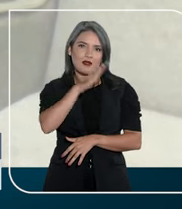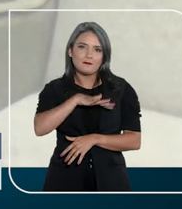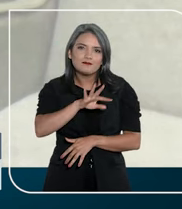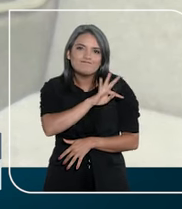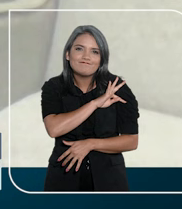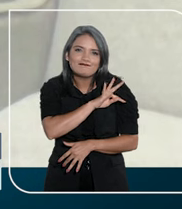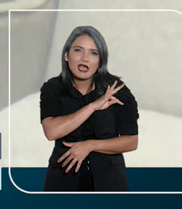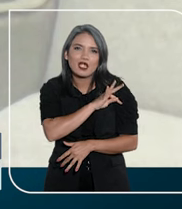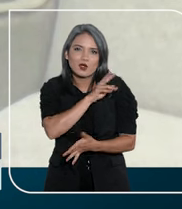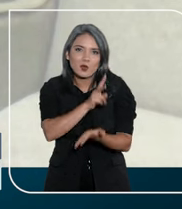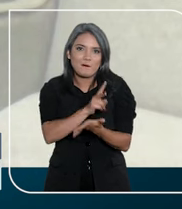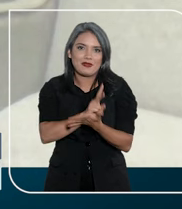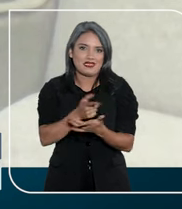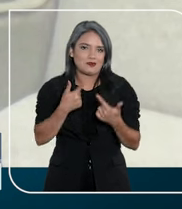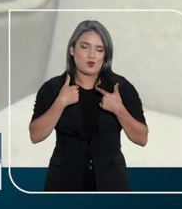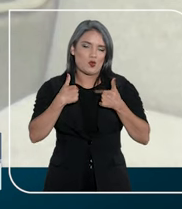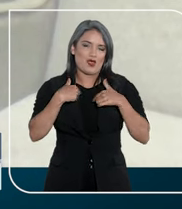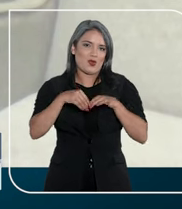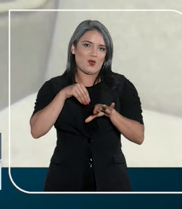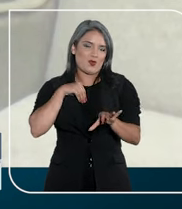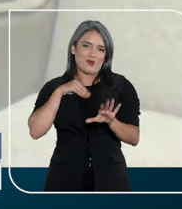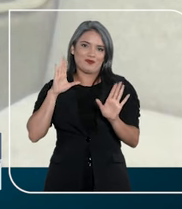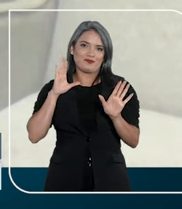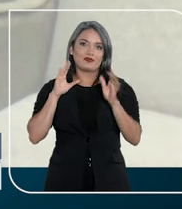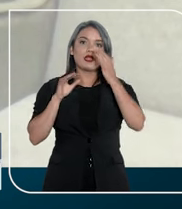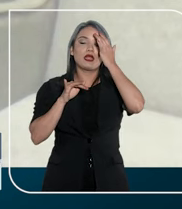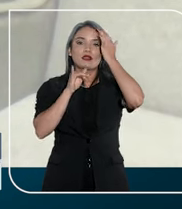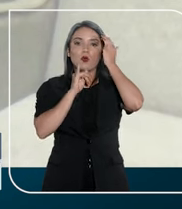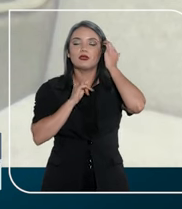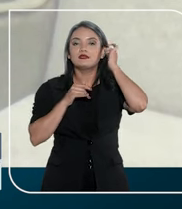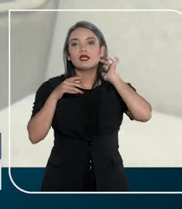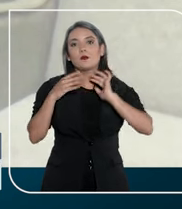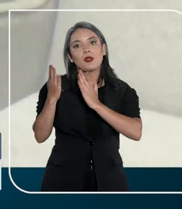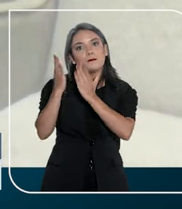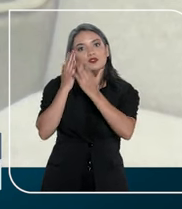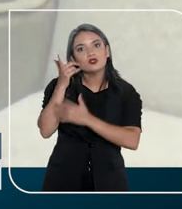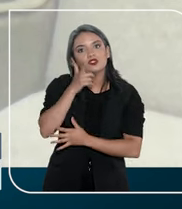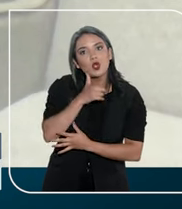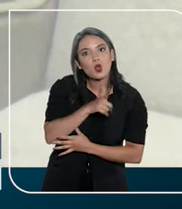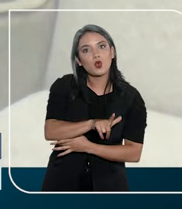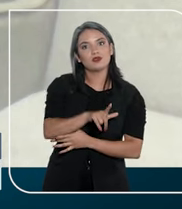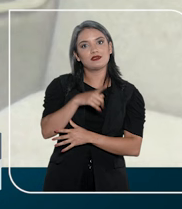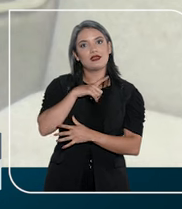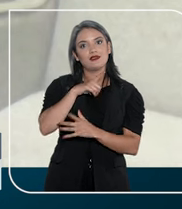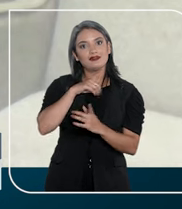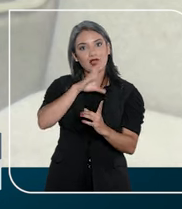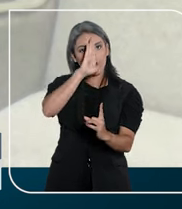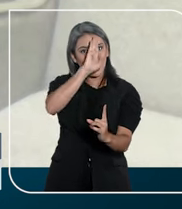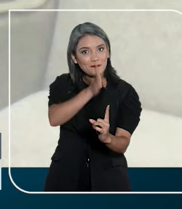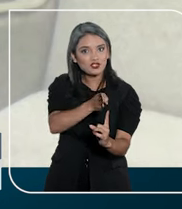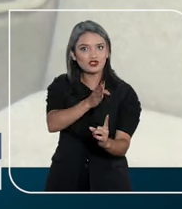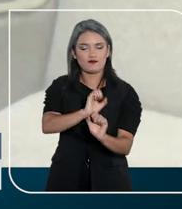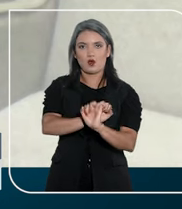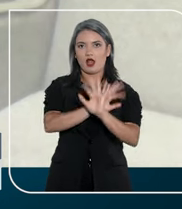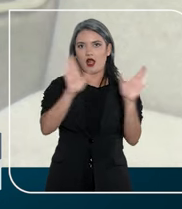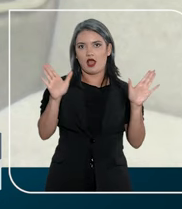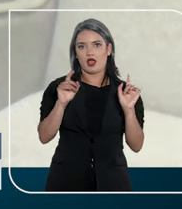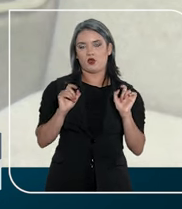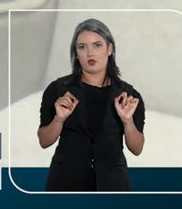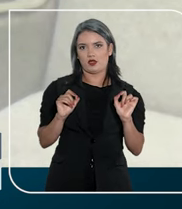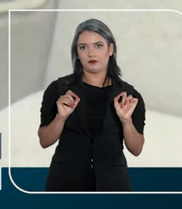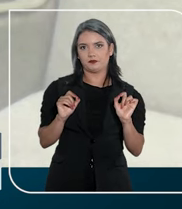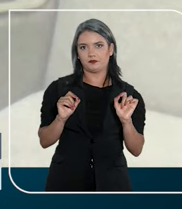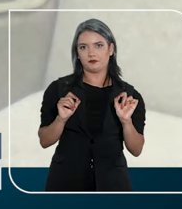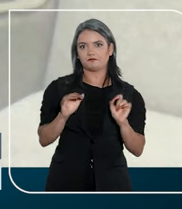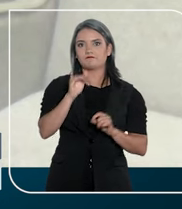Vou dar um exemplo de uma situação que a psicologia consegue definir com uma certa objetividade, uma questão de caráter psicológico,